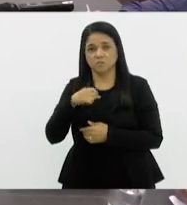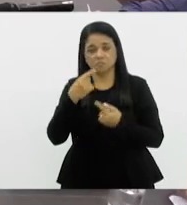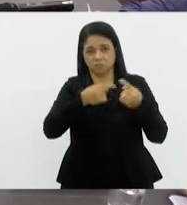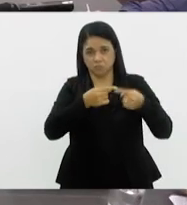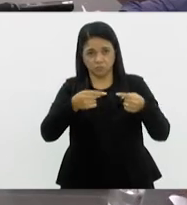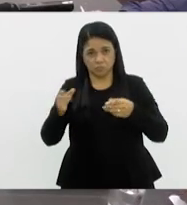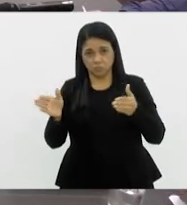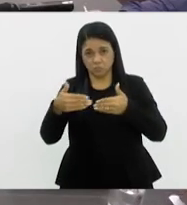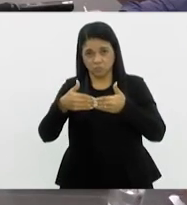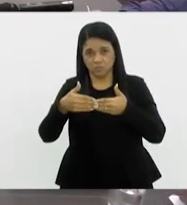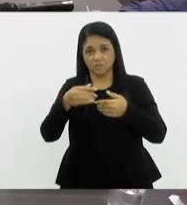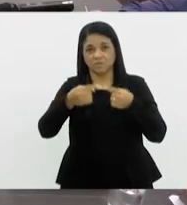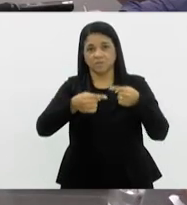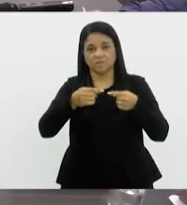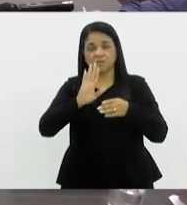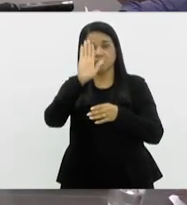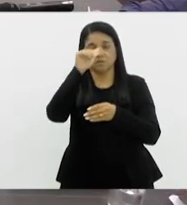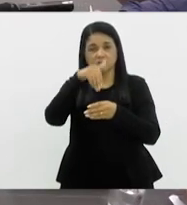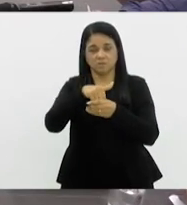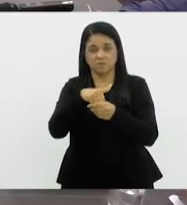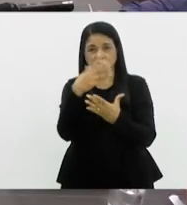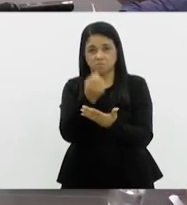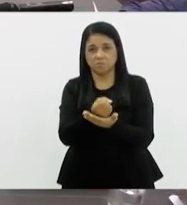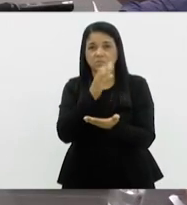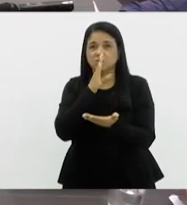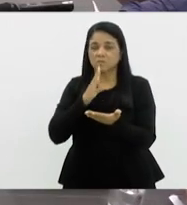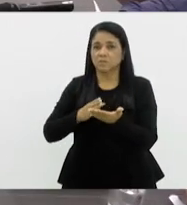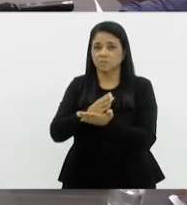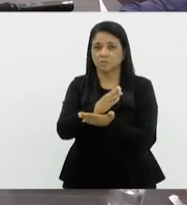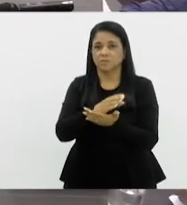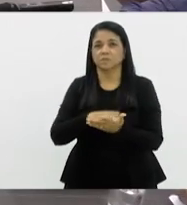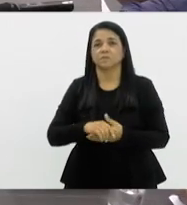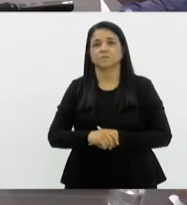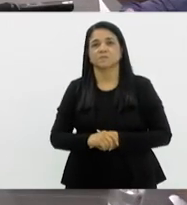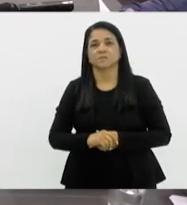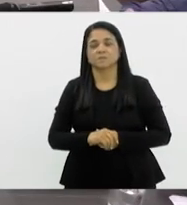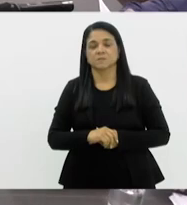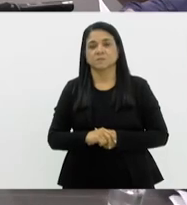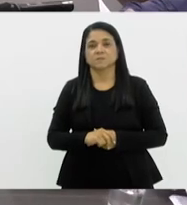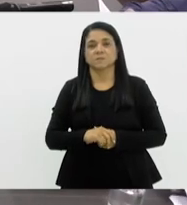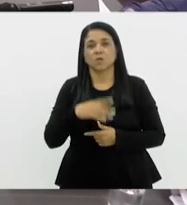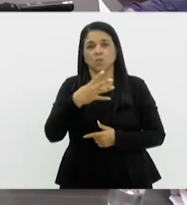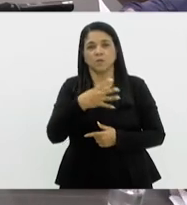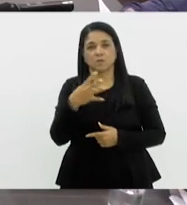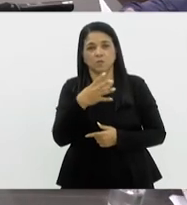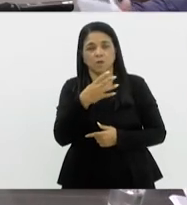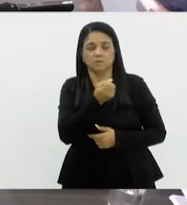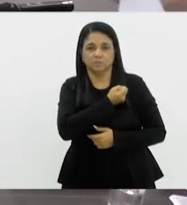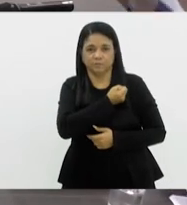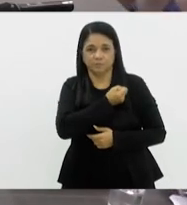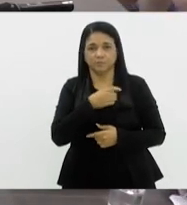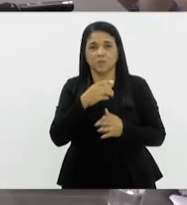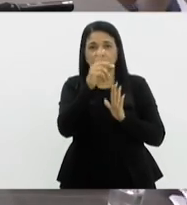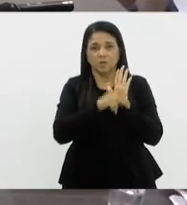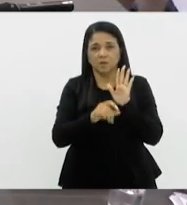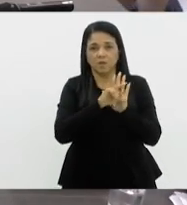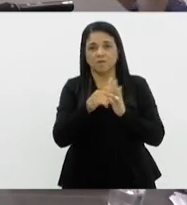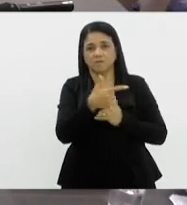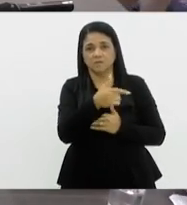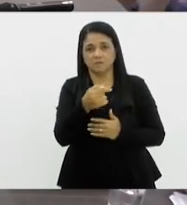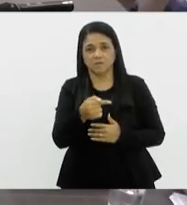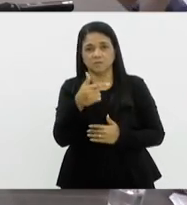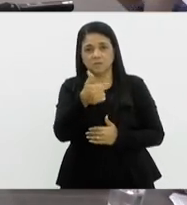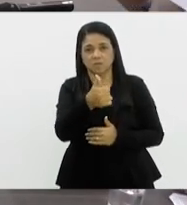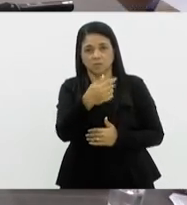discutir, encerrada a discussão, em votação, senhores que aprovam, permaneçam como estão, aprovado. 44 da pauta. Projeto de lei